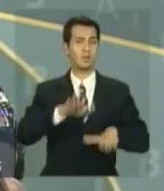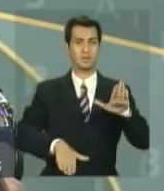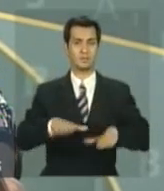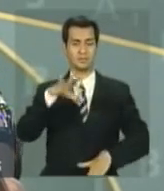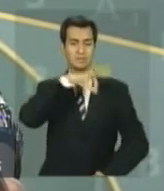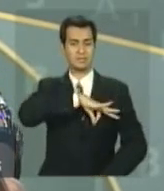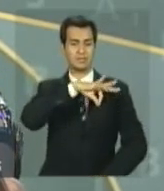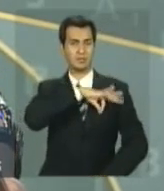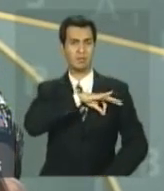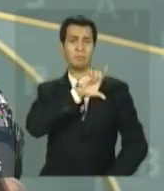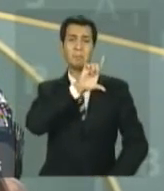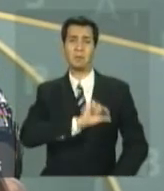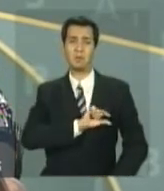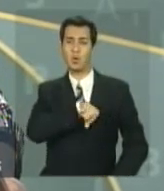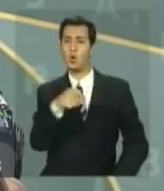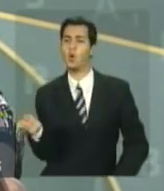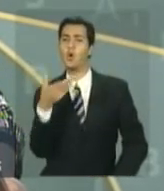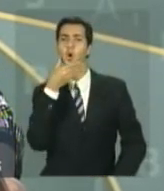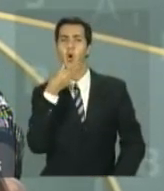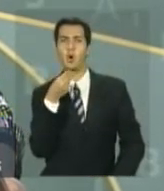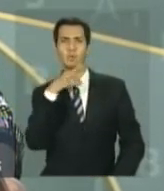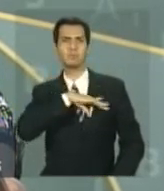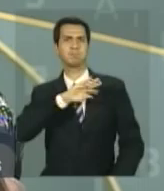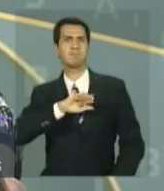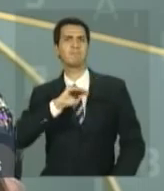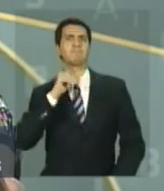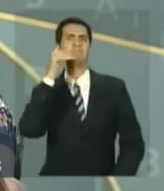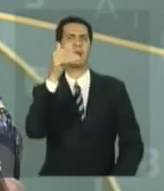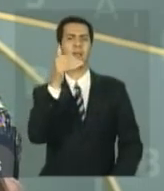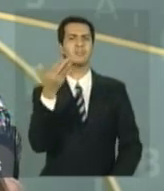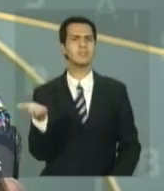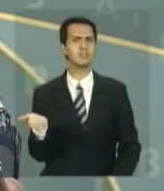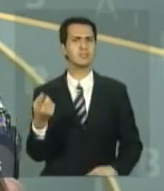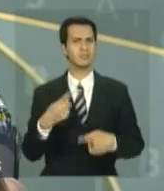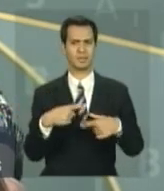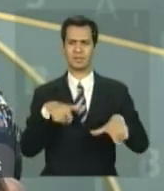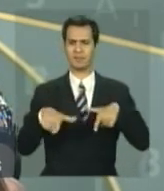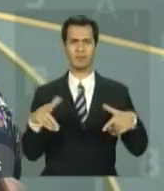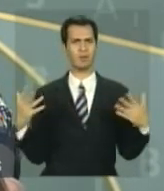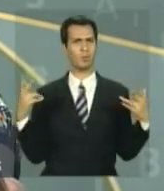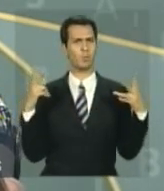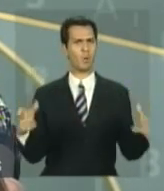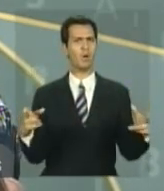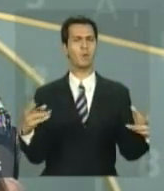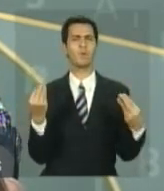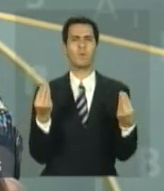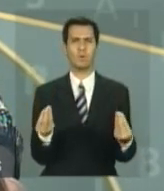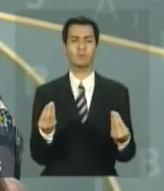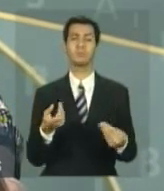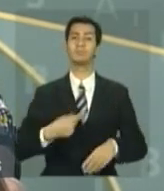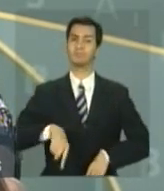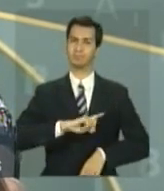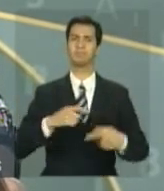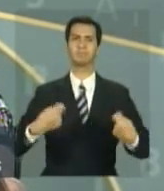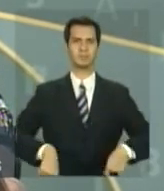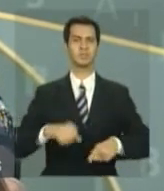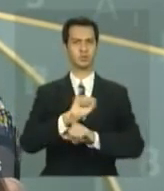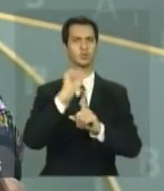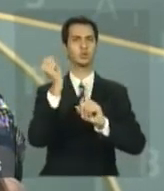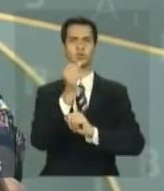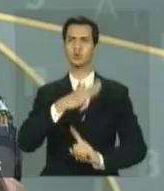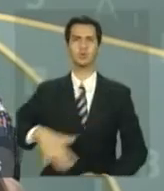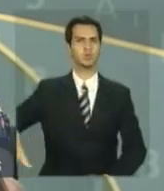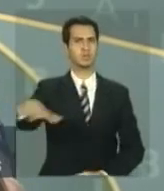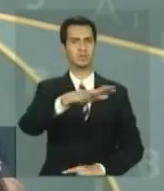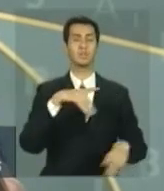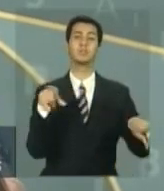por funções iguais, apenas porque não são homens, nós precisamos de toda a sociedade. Precisamos